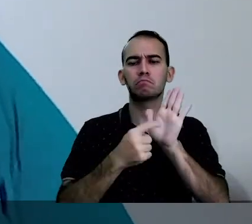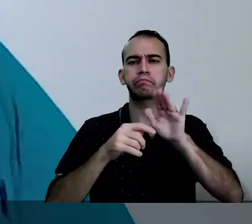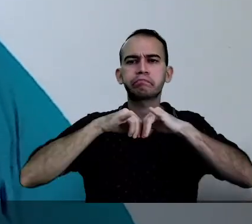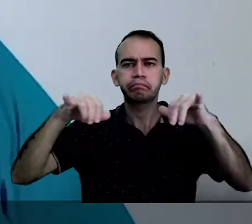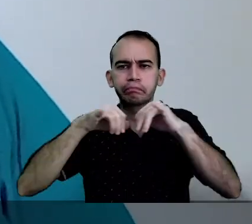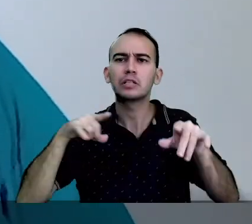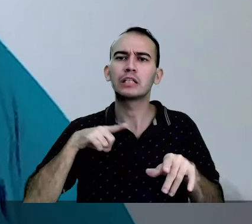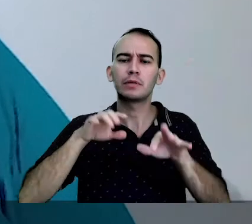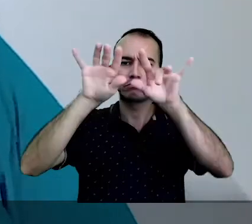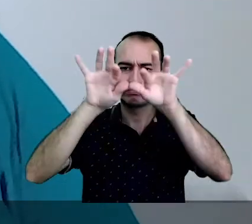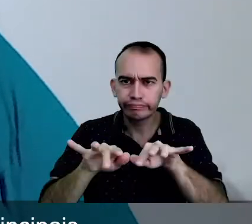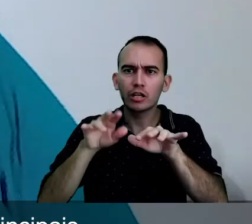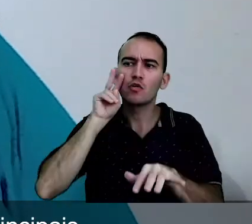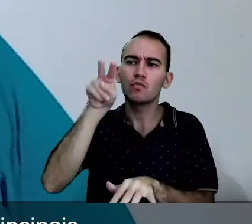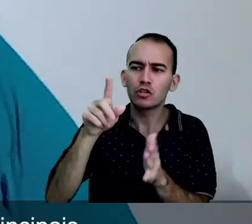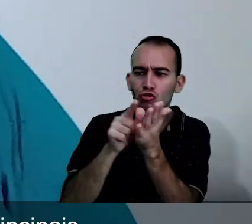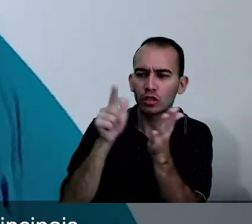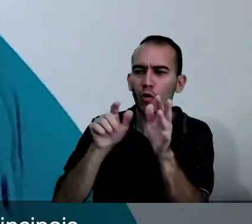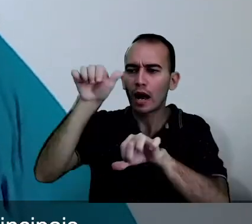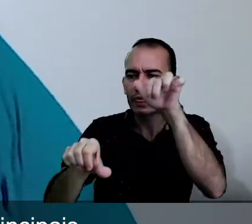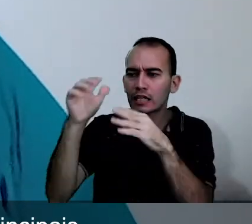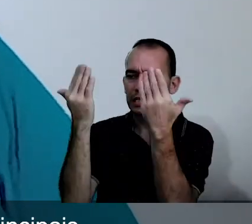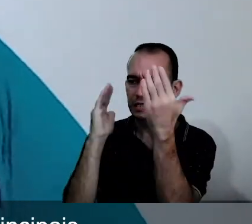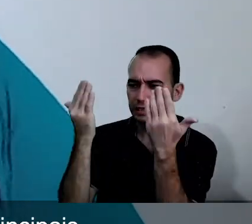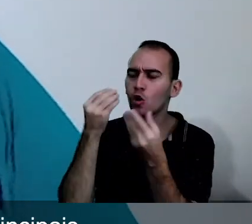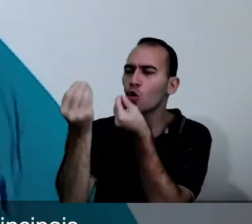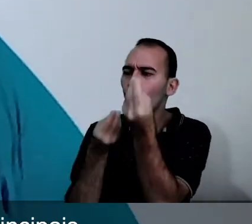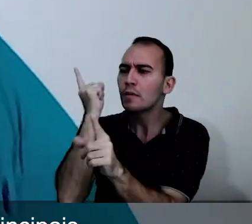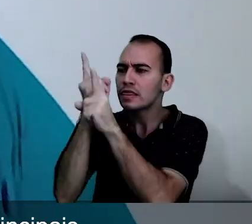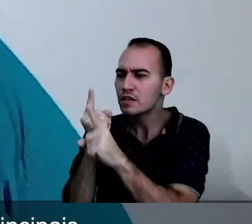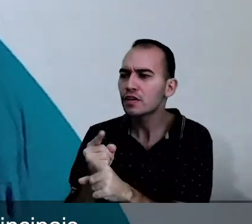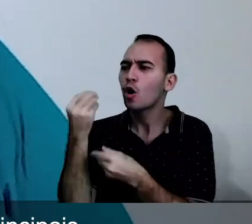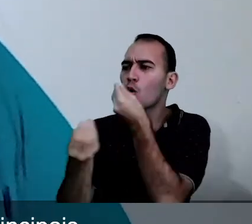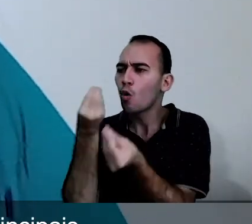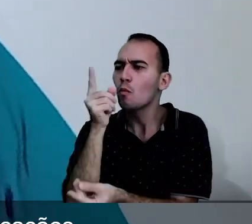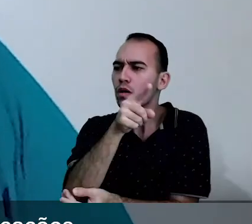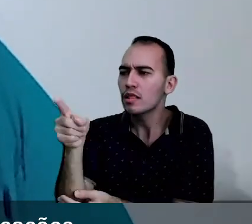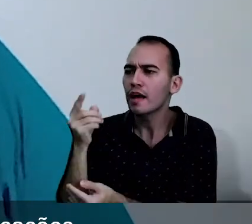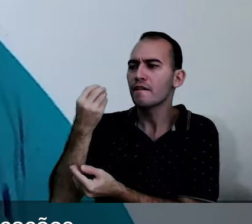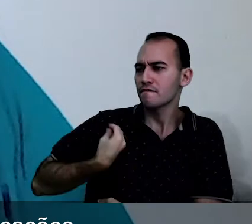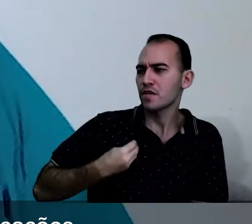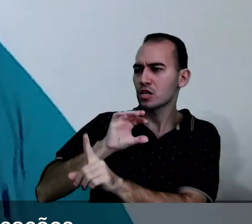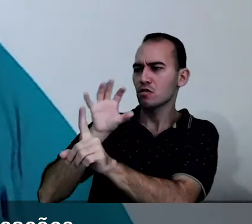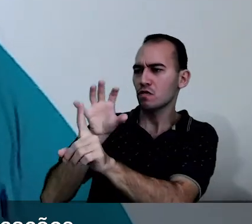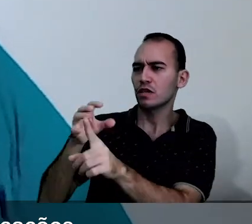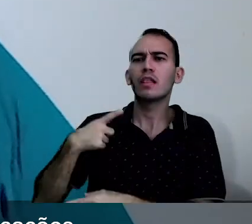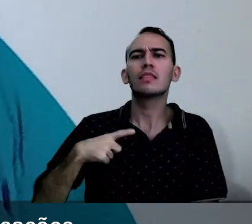e os comentários. A partir da modelagem desses dados, buscamos identificar as principais características